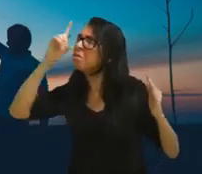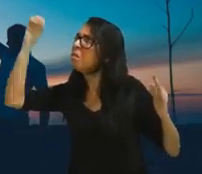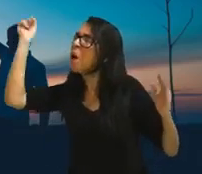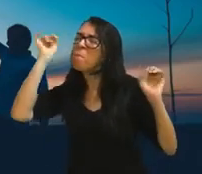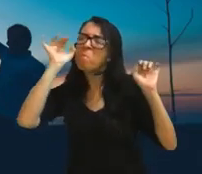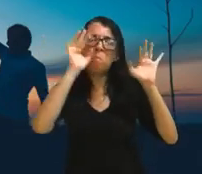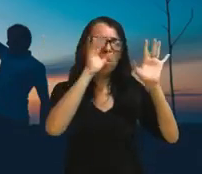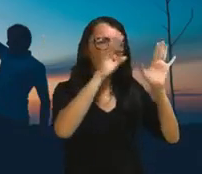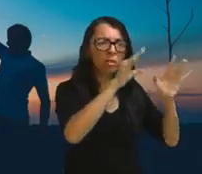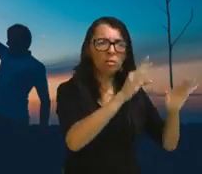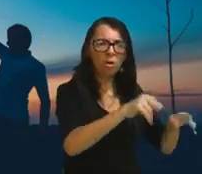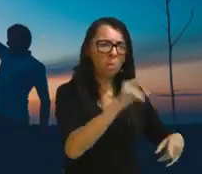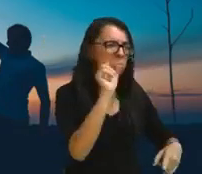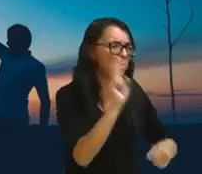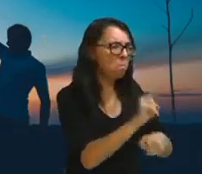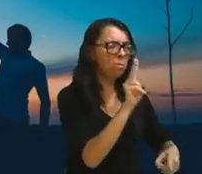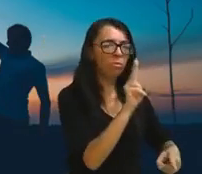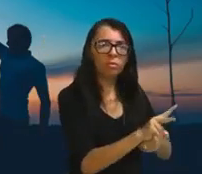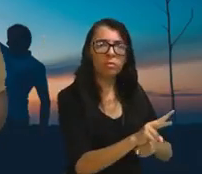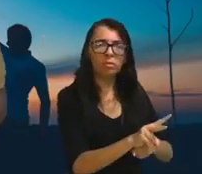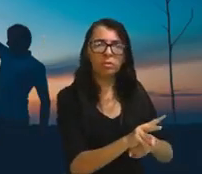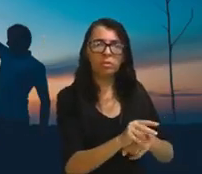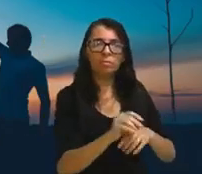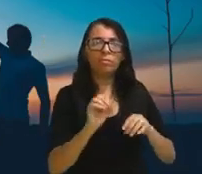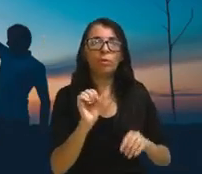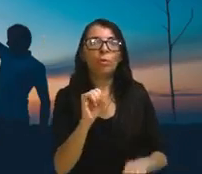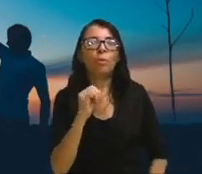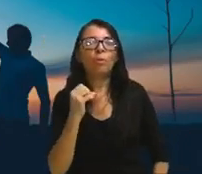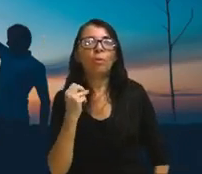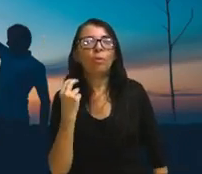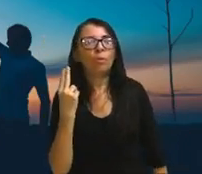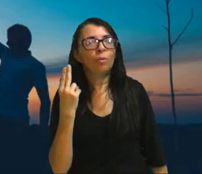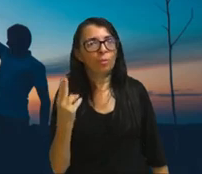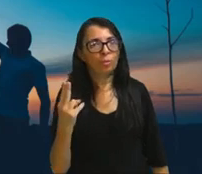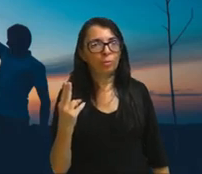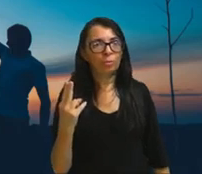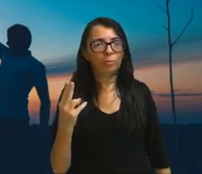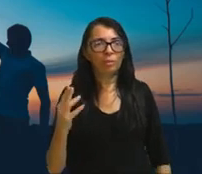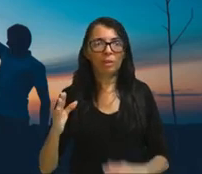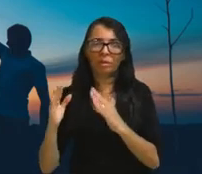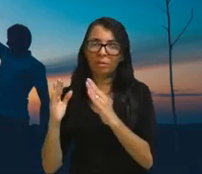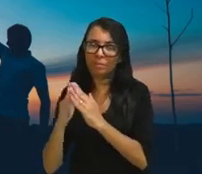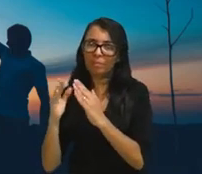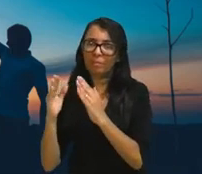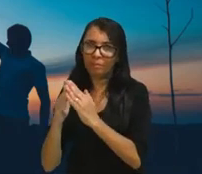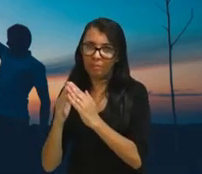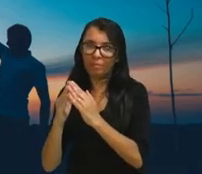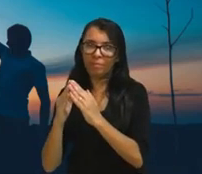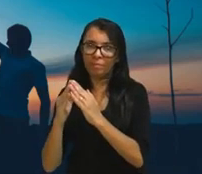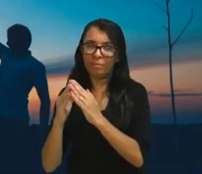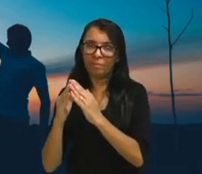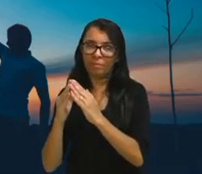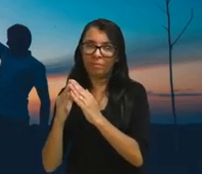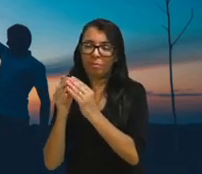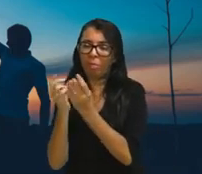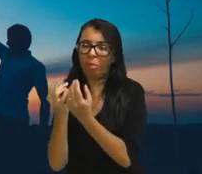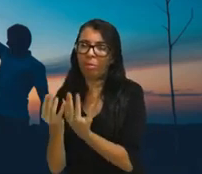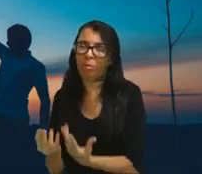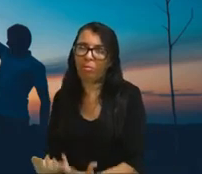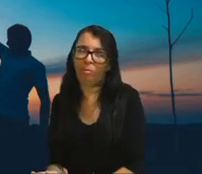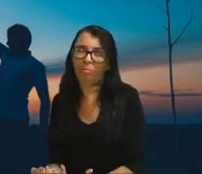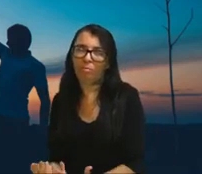grande situação nesse momento, com seus filhos, com seu marido, com a sua esposa. Talvez é